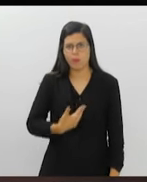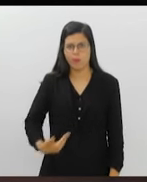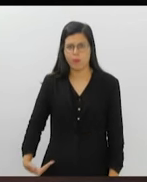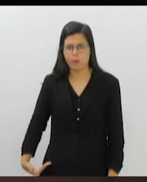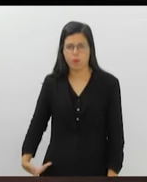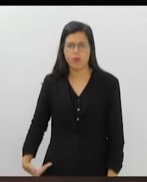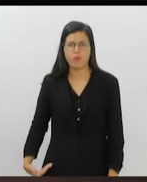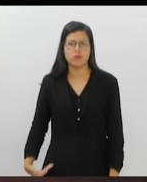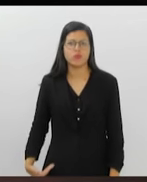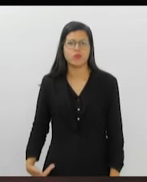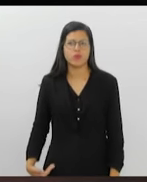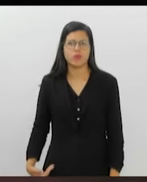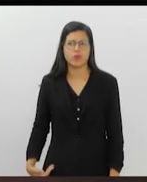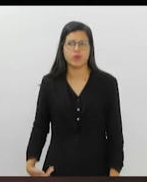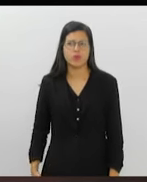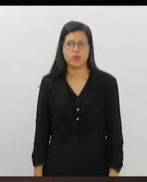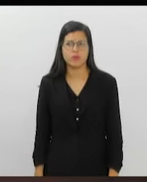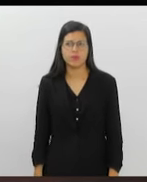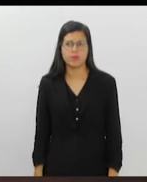povo,